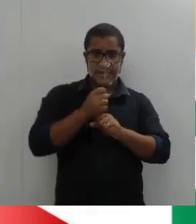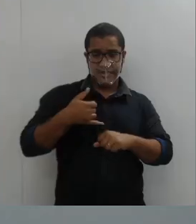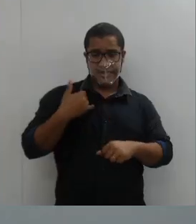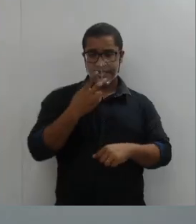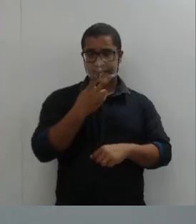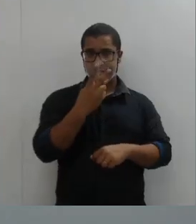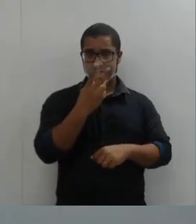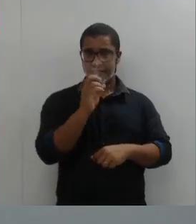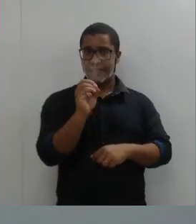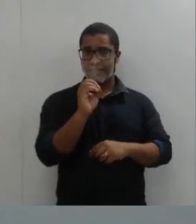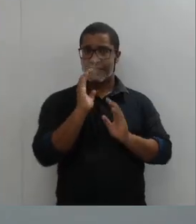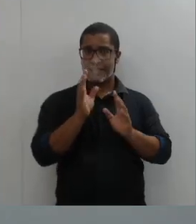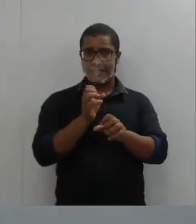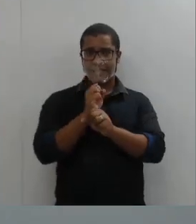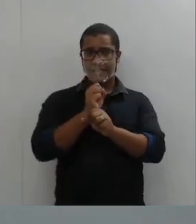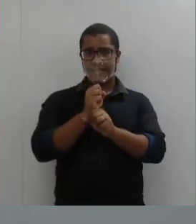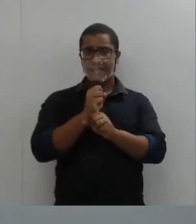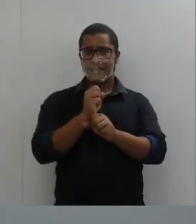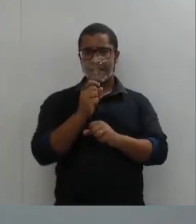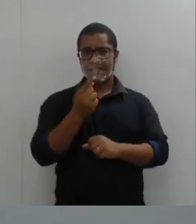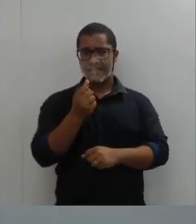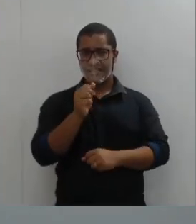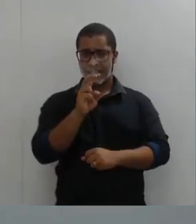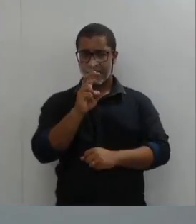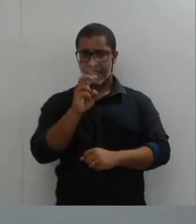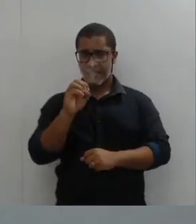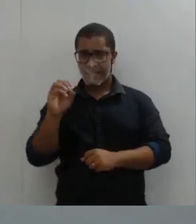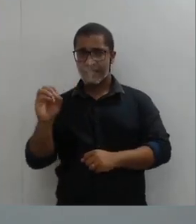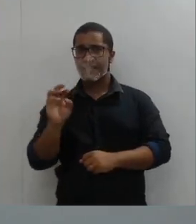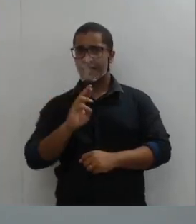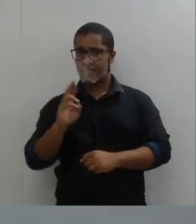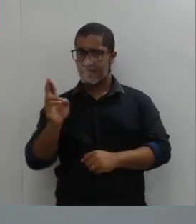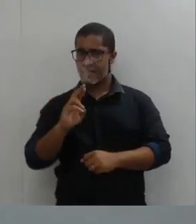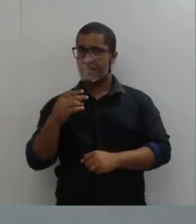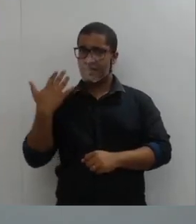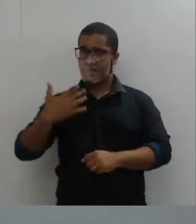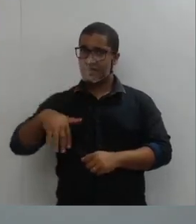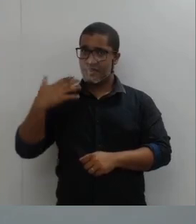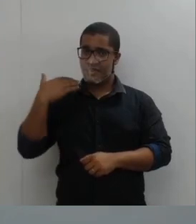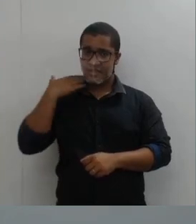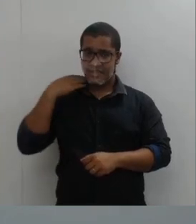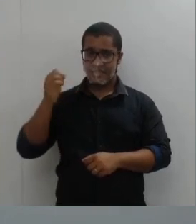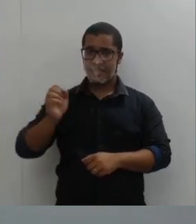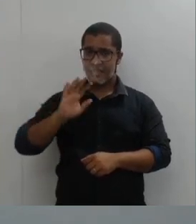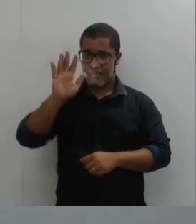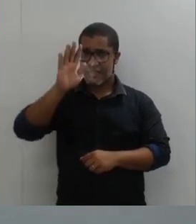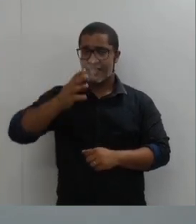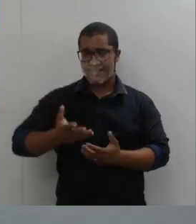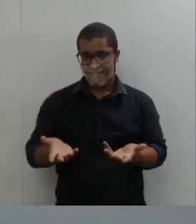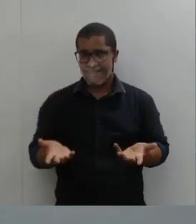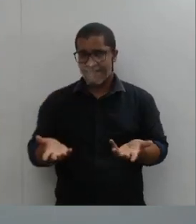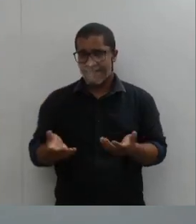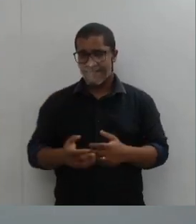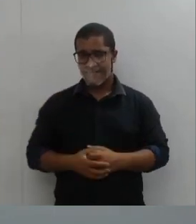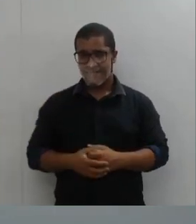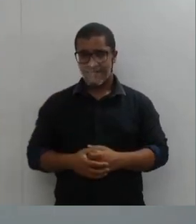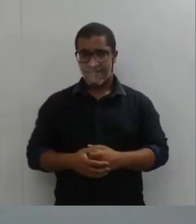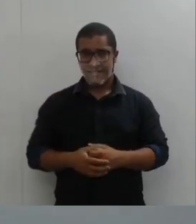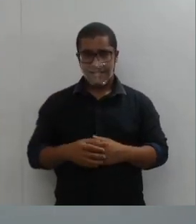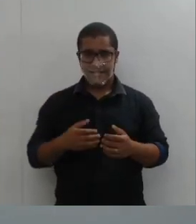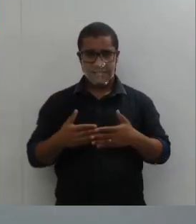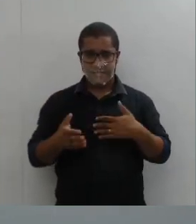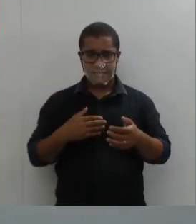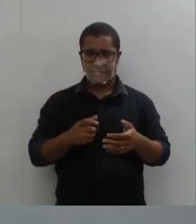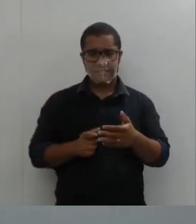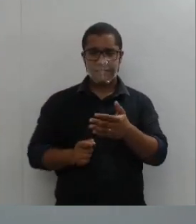continua custando em torno de R$500, não é um valor tão barato assim para a gente dar de qualquer forma, de qualquer